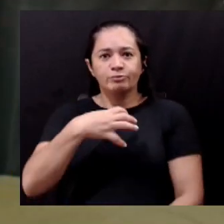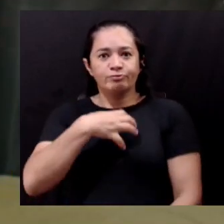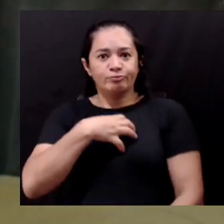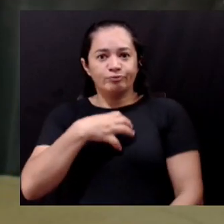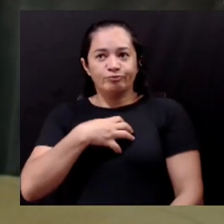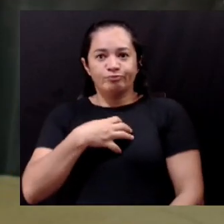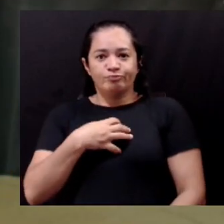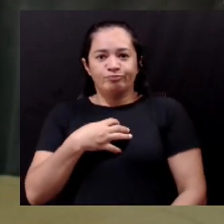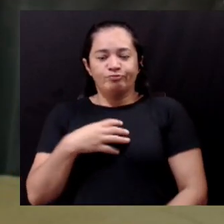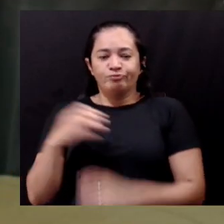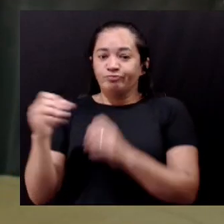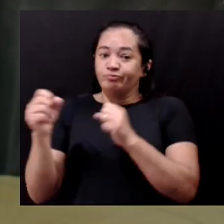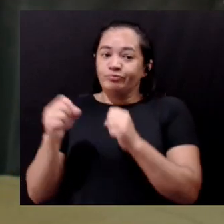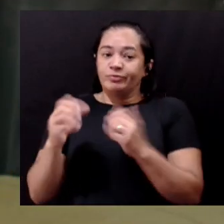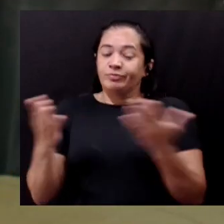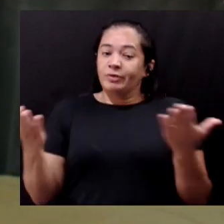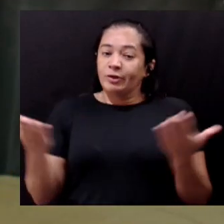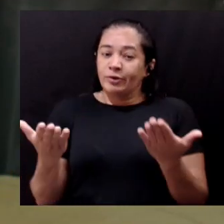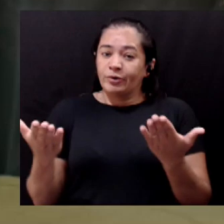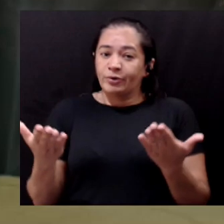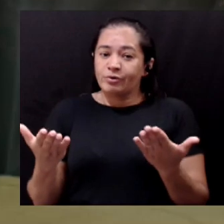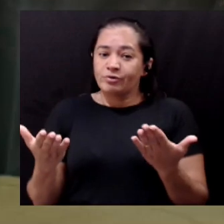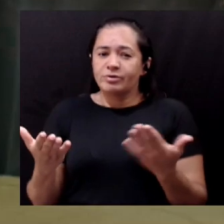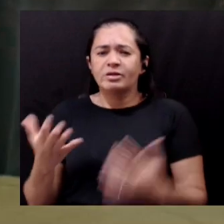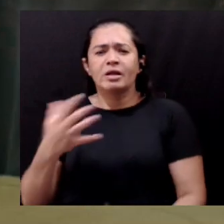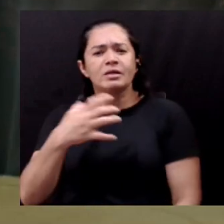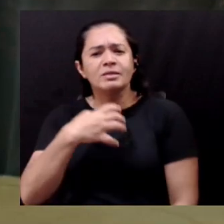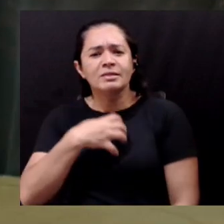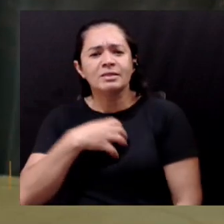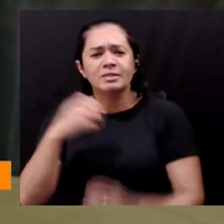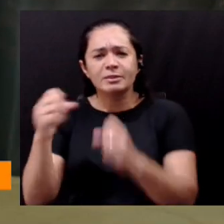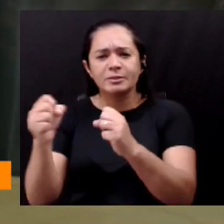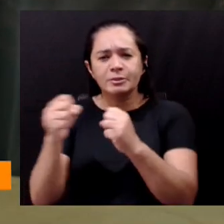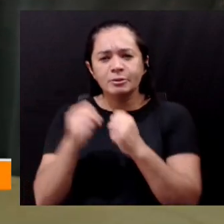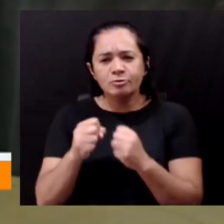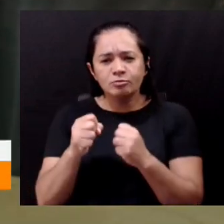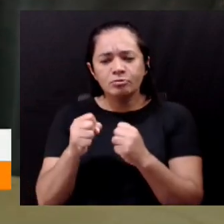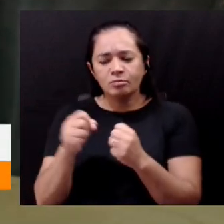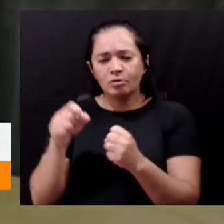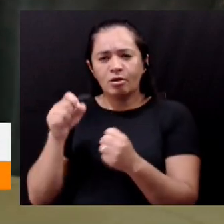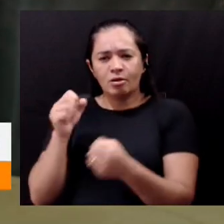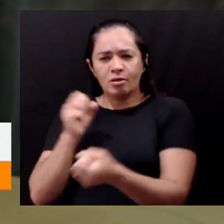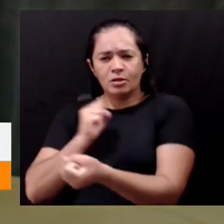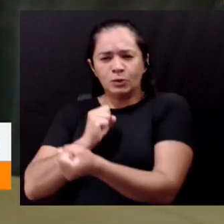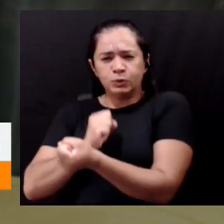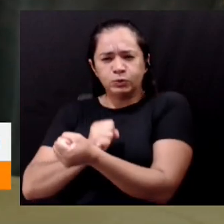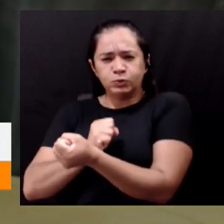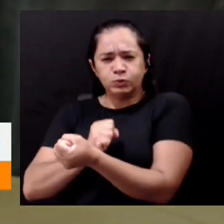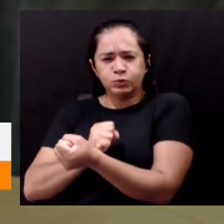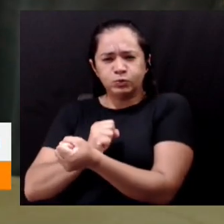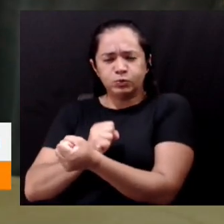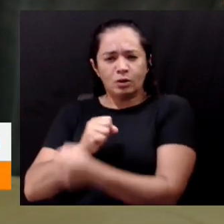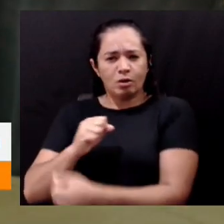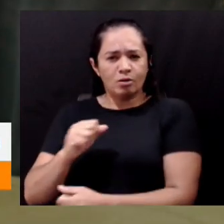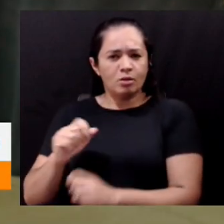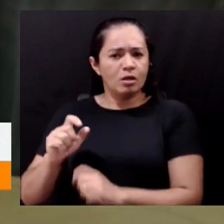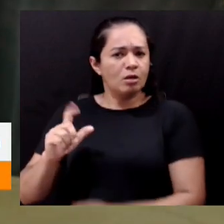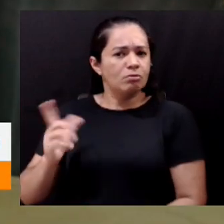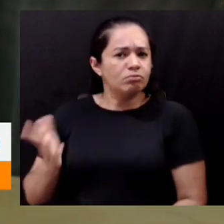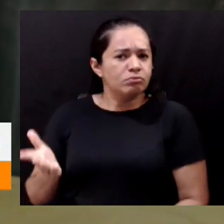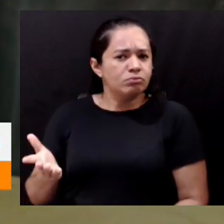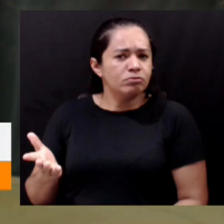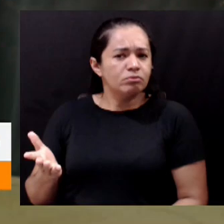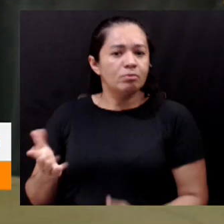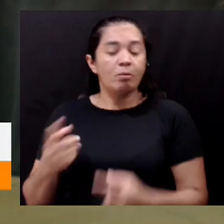a sensação do poder, ela vicia? Ela tem uma abstinência? Porque eu